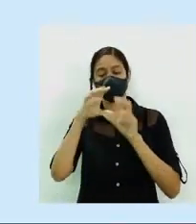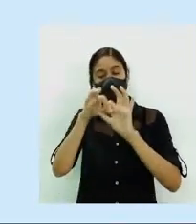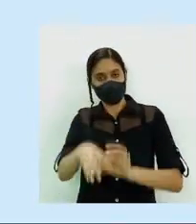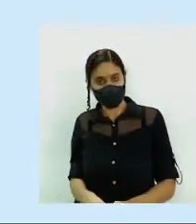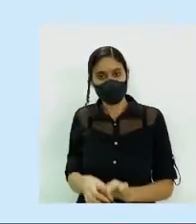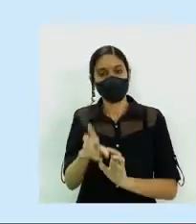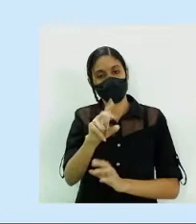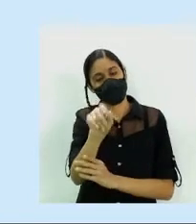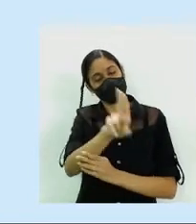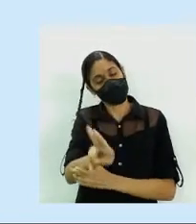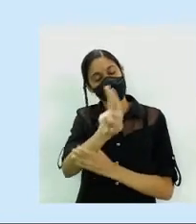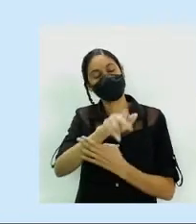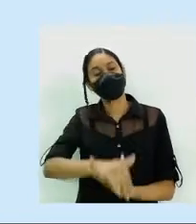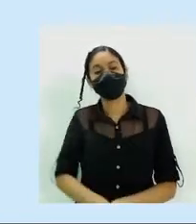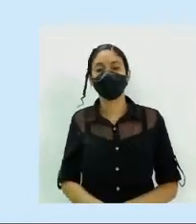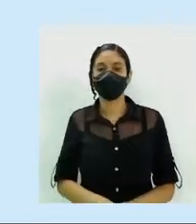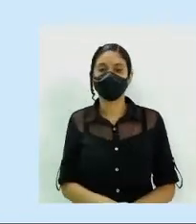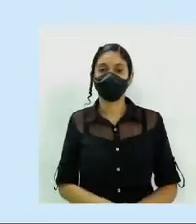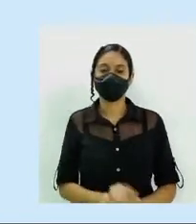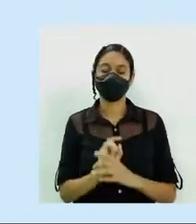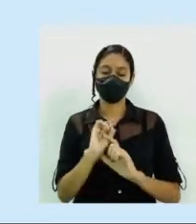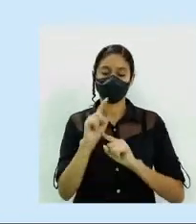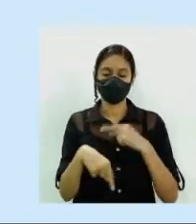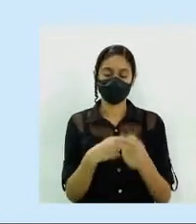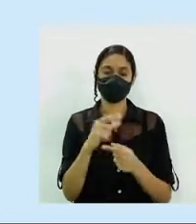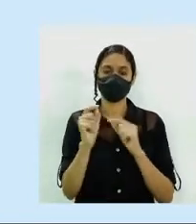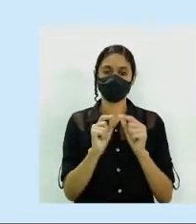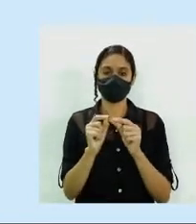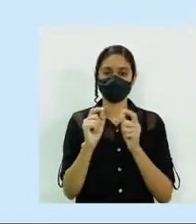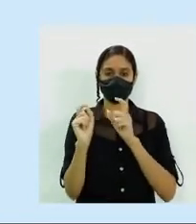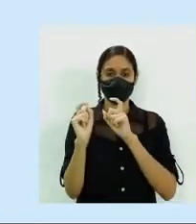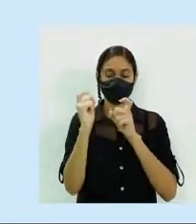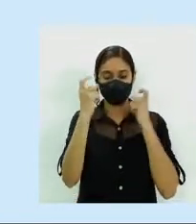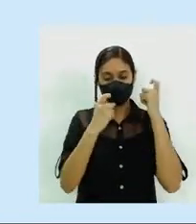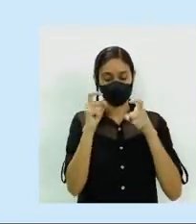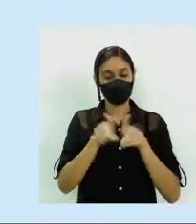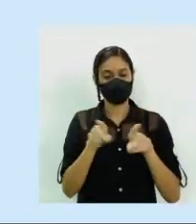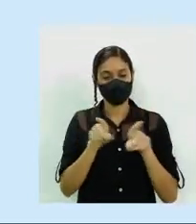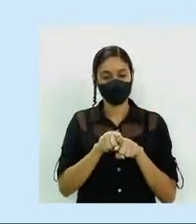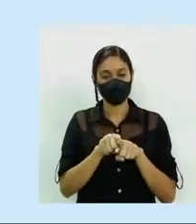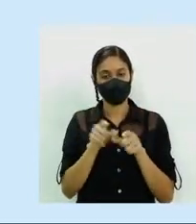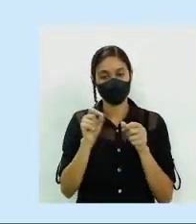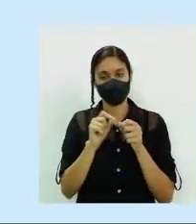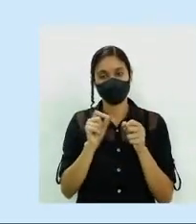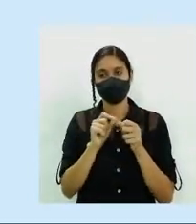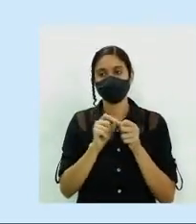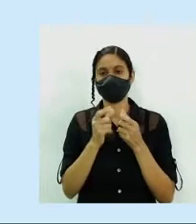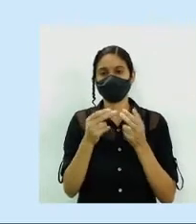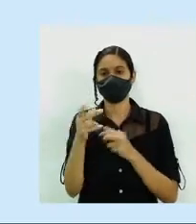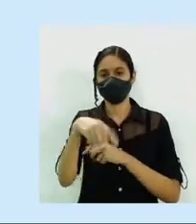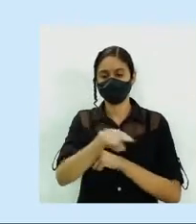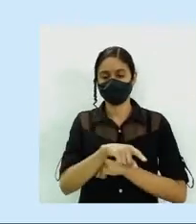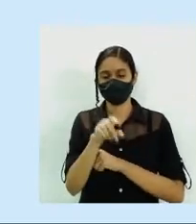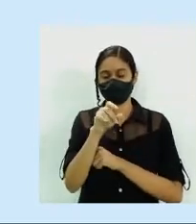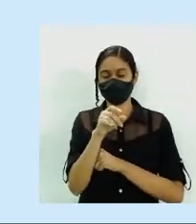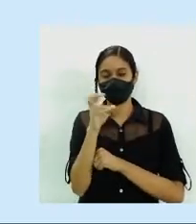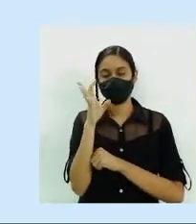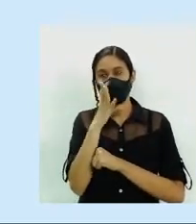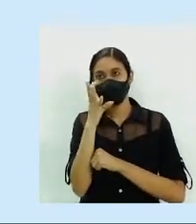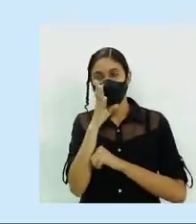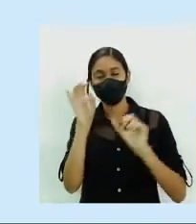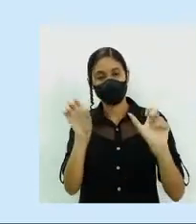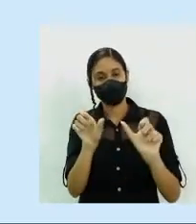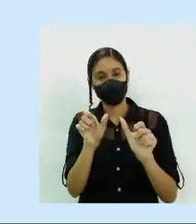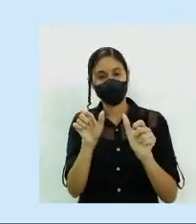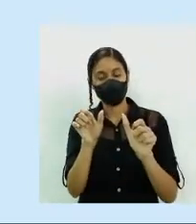contexto que você vai utilizar. Depois disso, a preocupação também é levar vocês a apreciarem mais